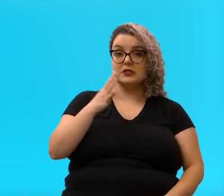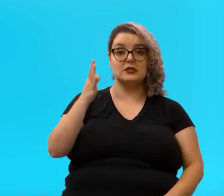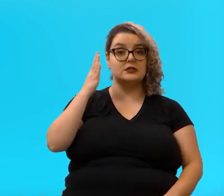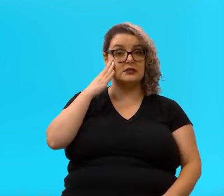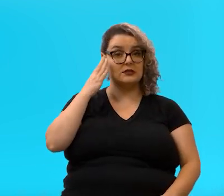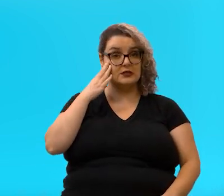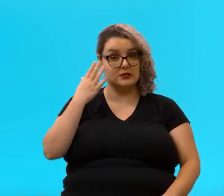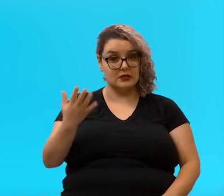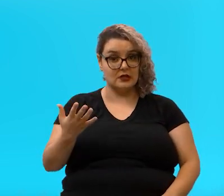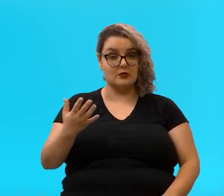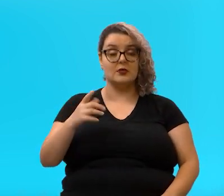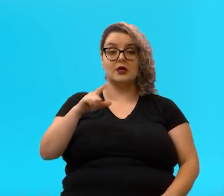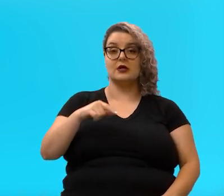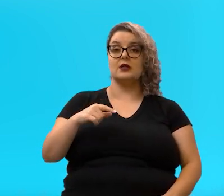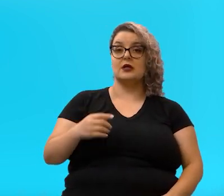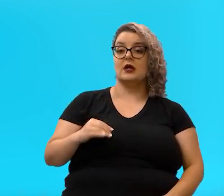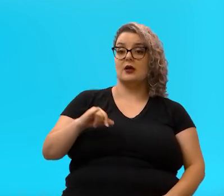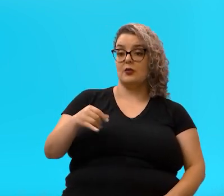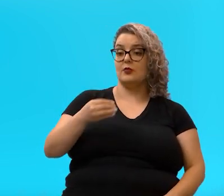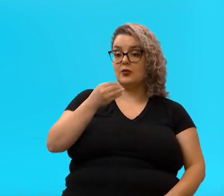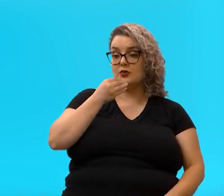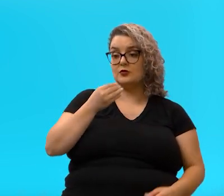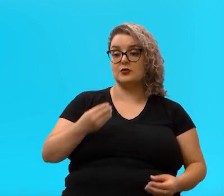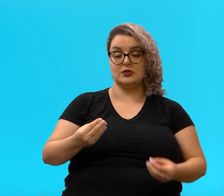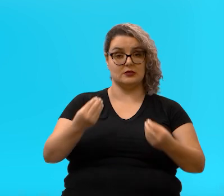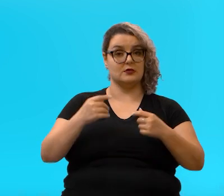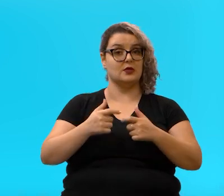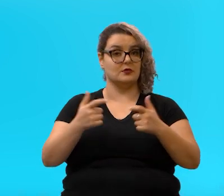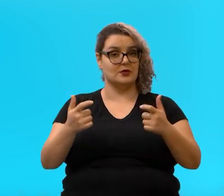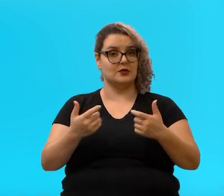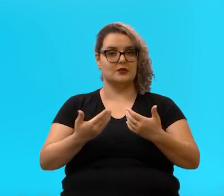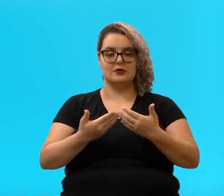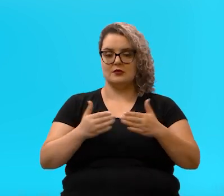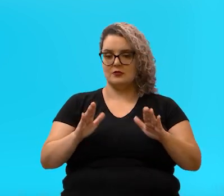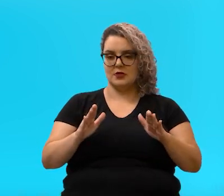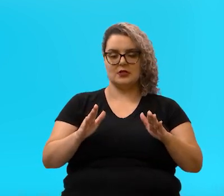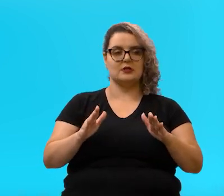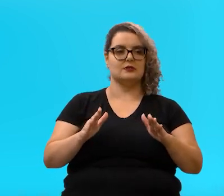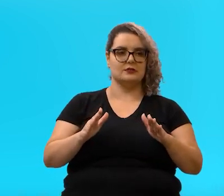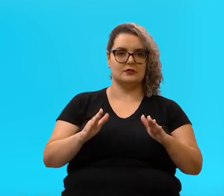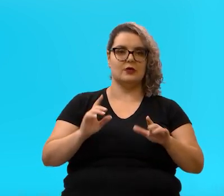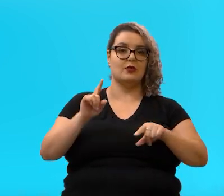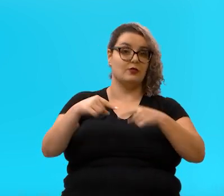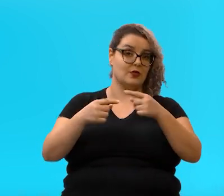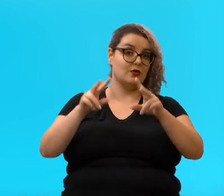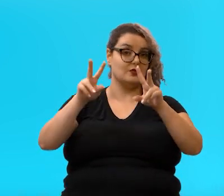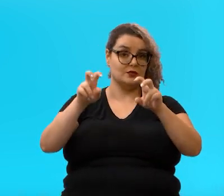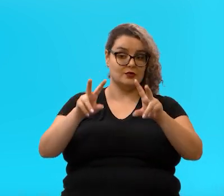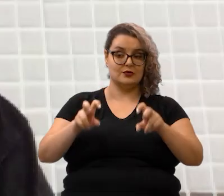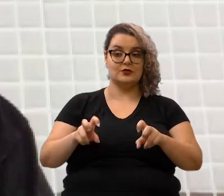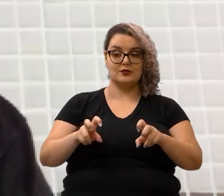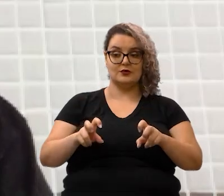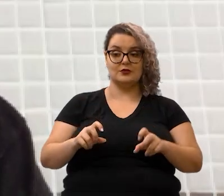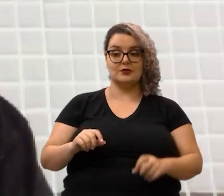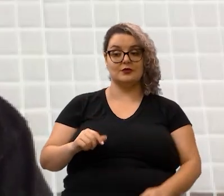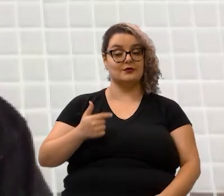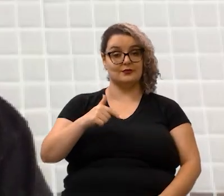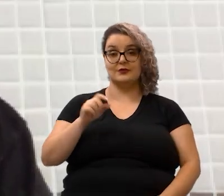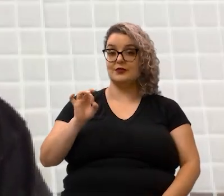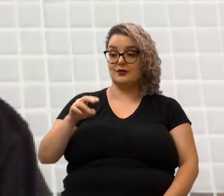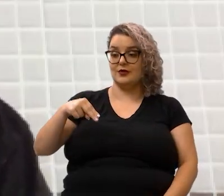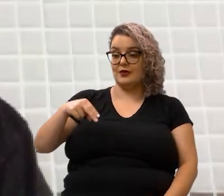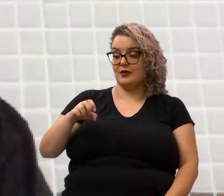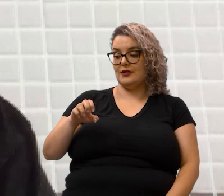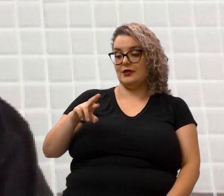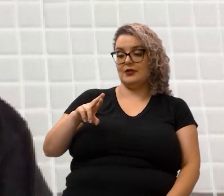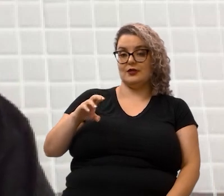é saber, e a oportunidade que vocês me deram aqui é enorme, e estou à disposição aí para outros assuntos, porque não existe só